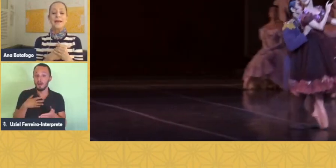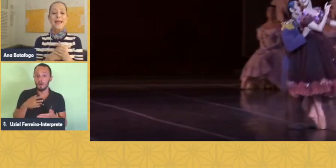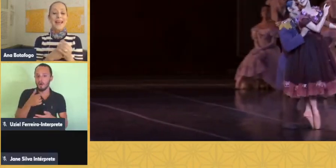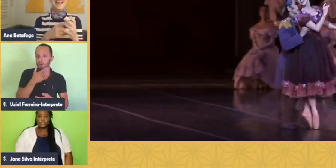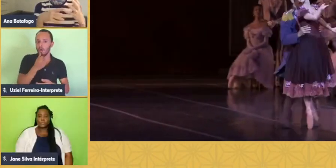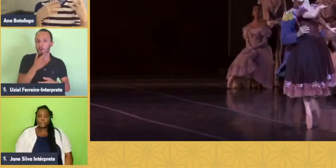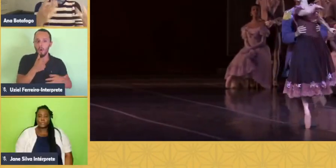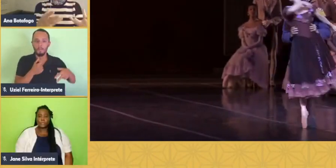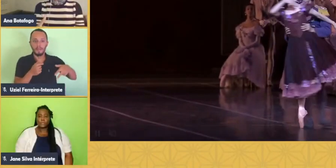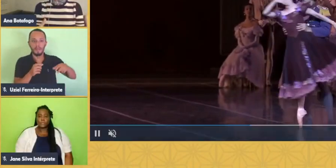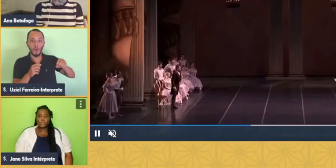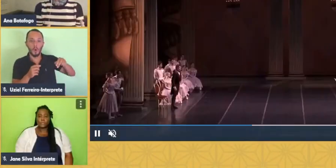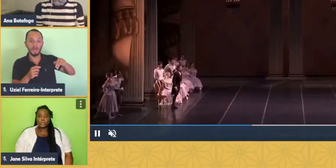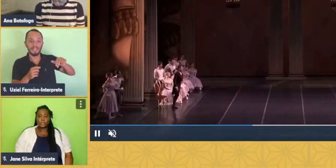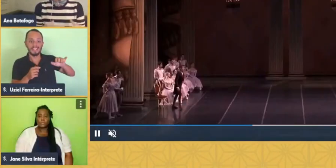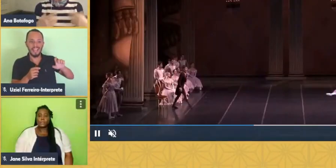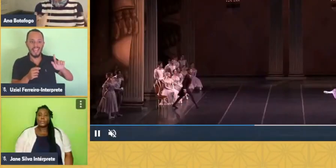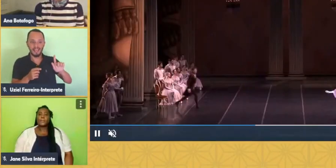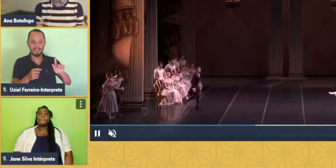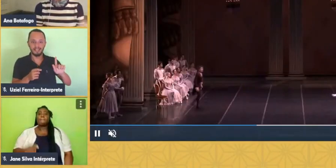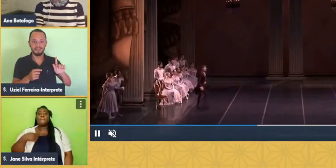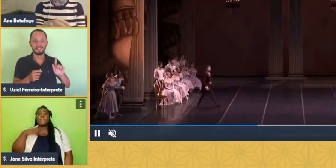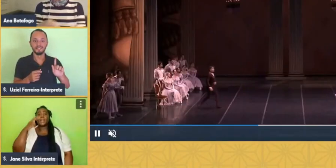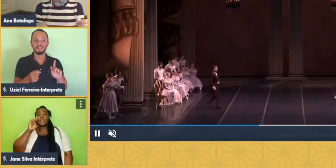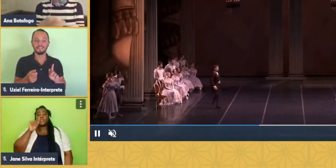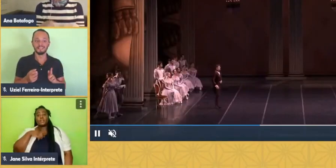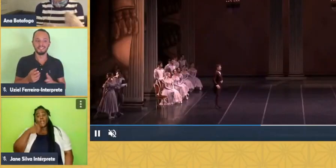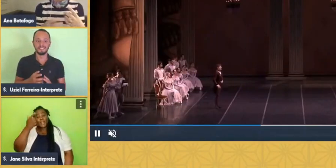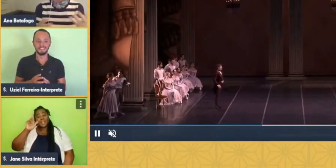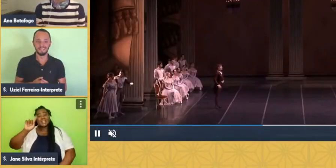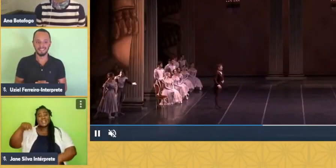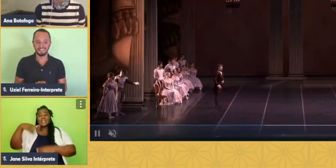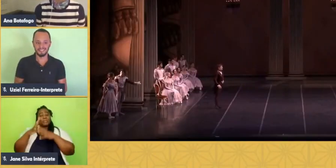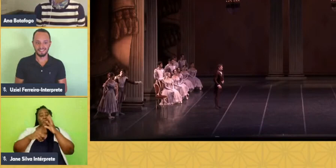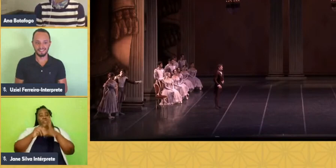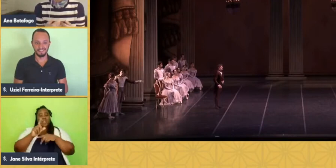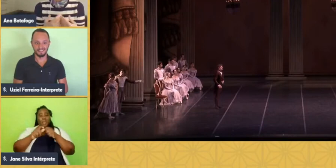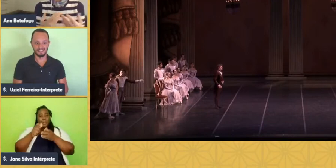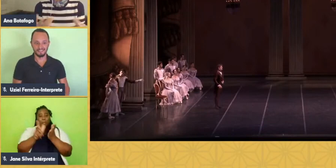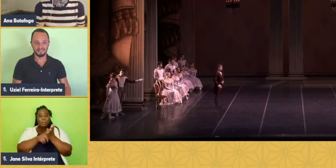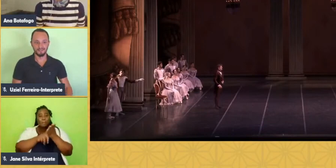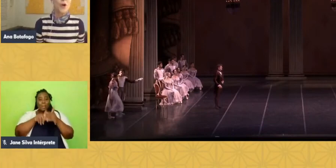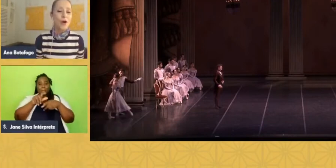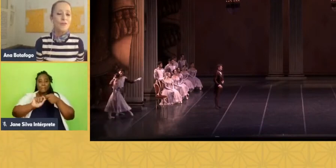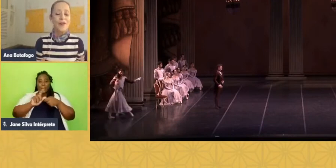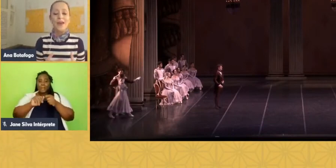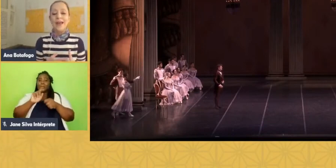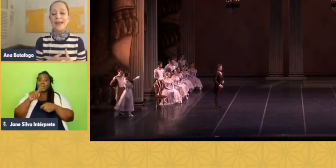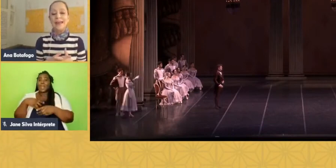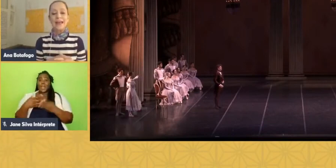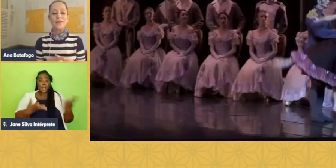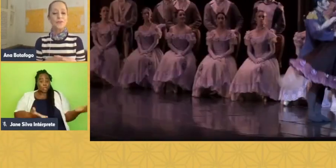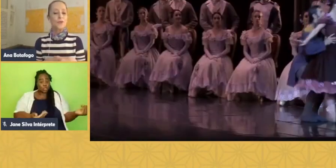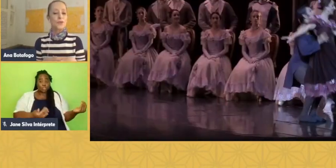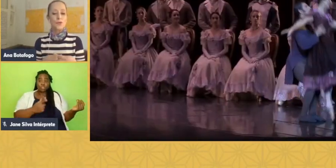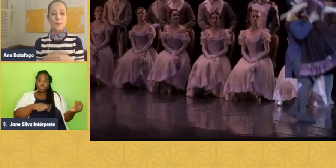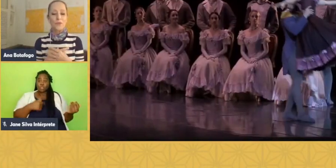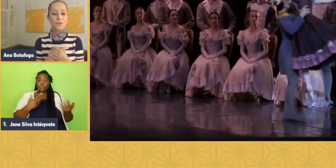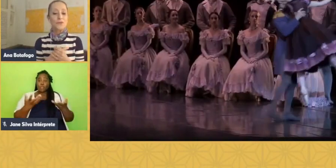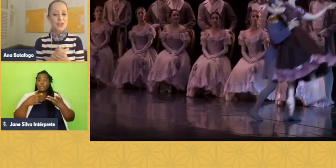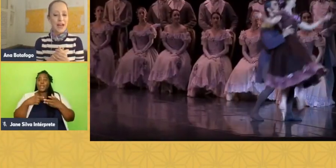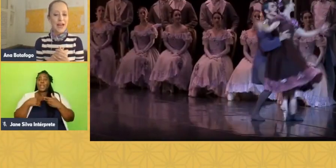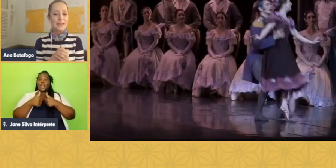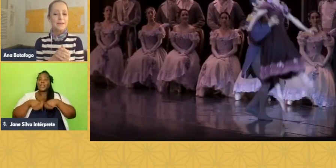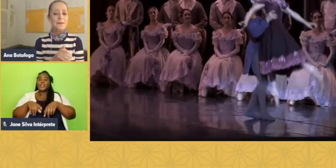a que levantou aí ele sem ver ela depois de anos depois de ter rasgado aquele bilhetinho ela era uma jovem e que ela